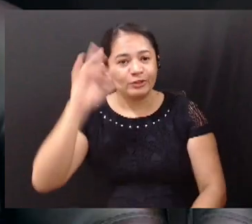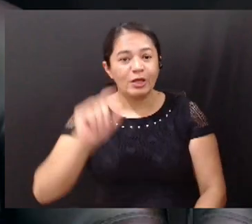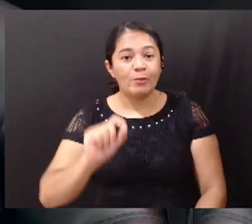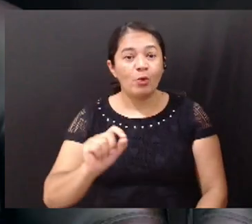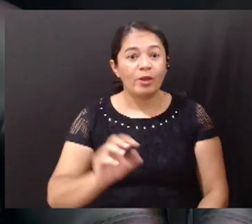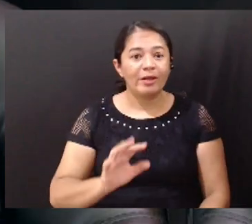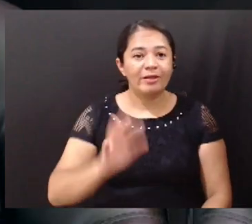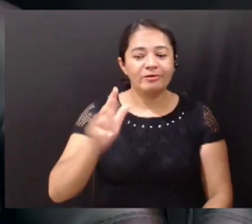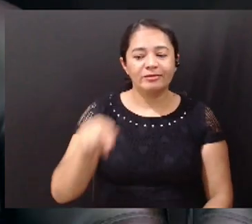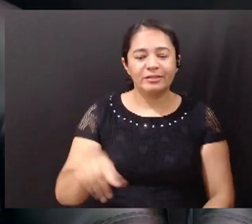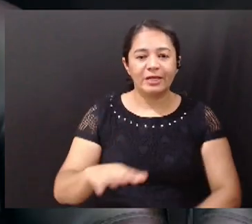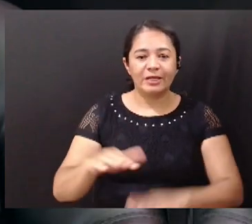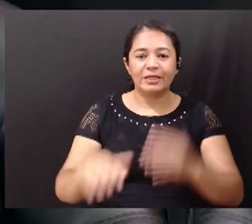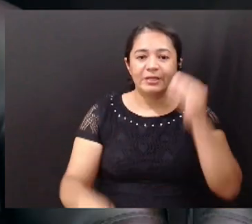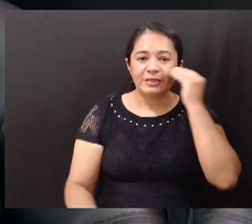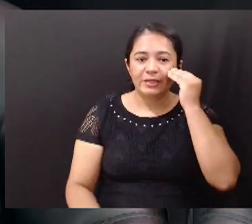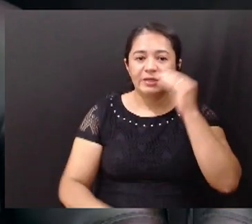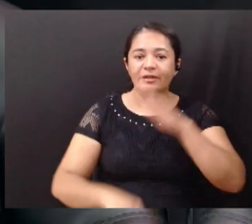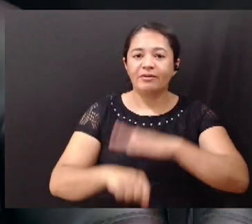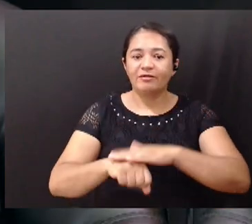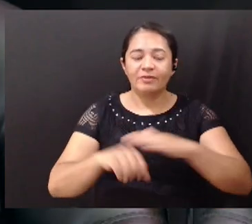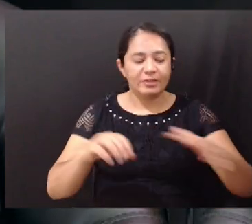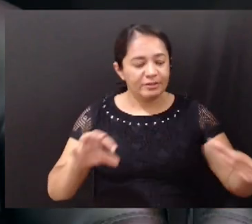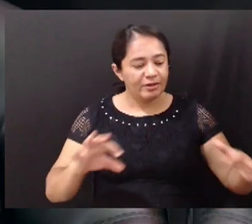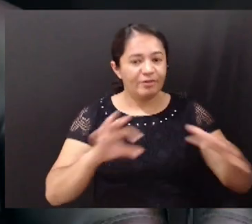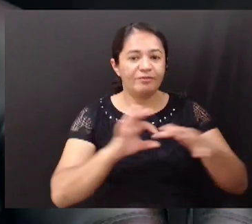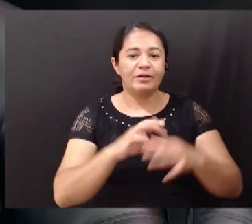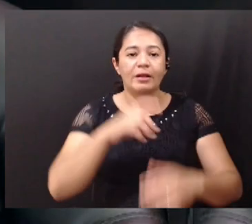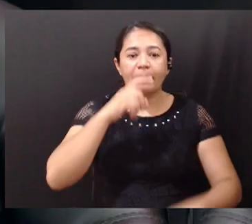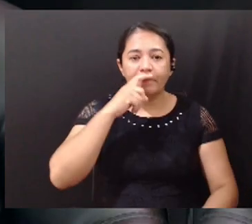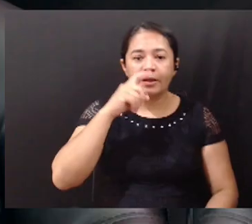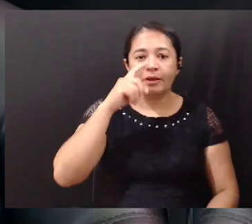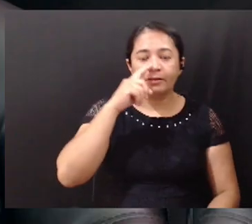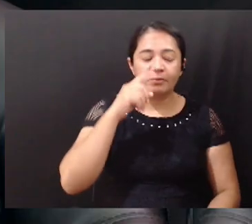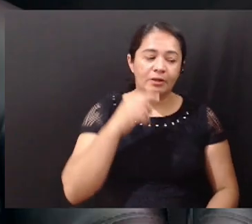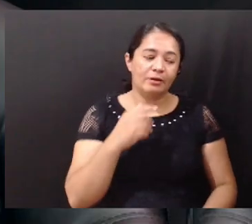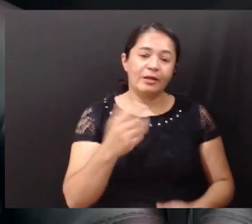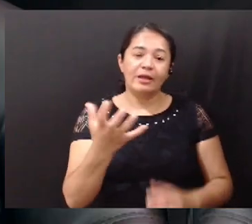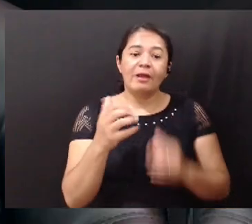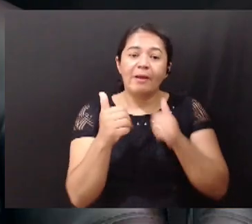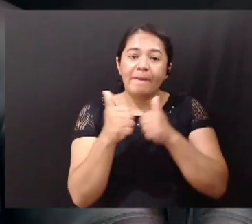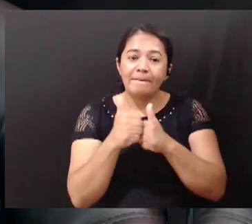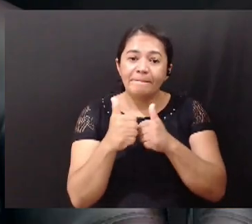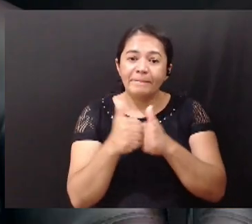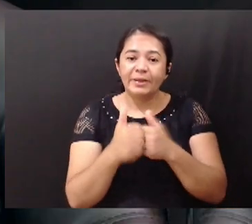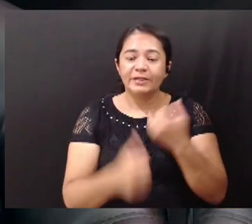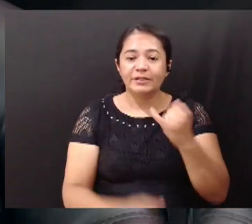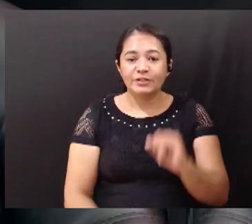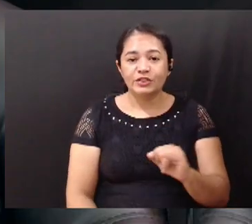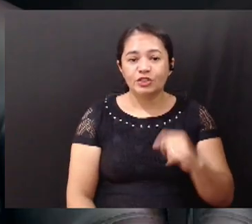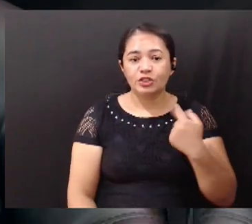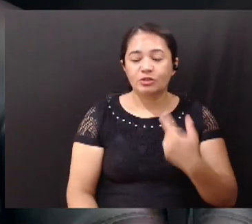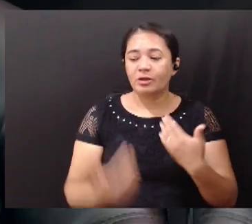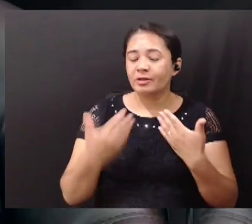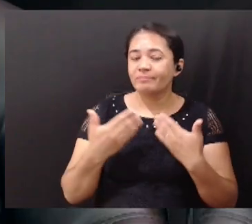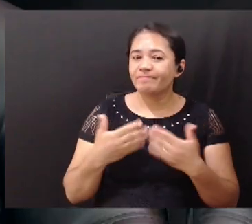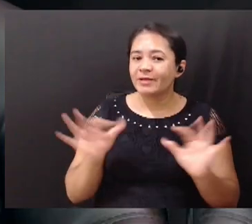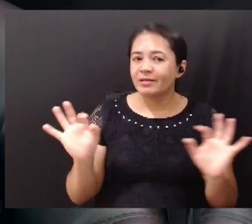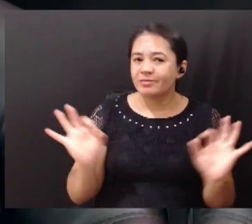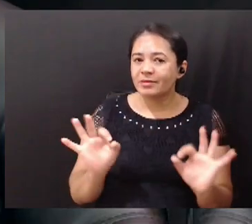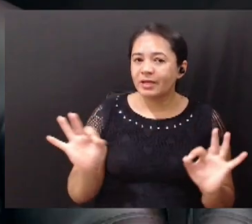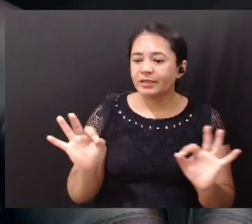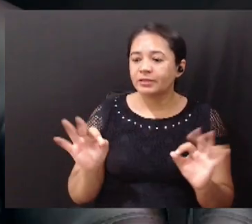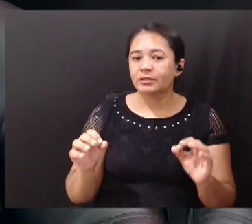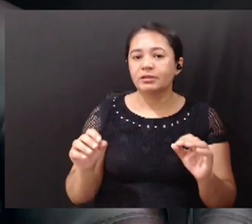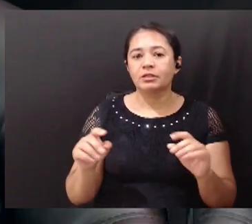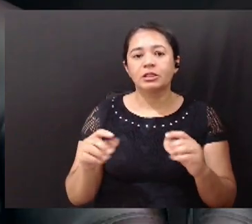tentar fazer vínculo com essa mãe, com esse pai, vai tentar se aproximar. Se a gente não dá abertura e não explica, as coisas